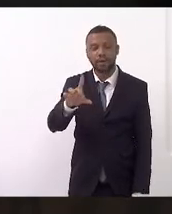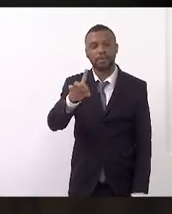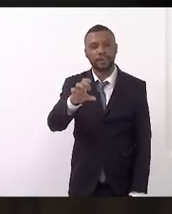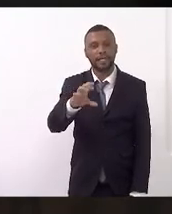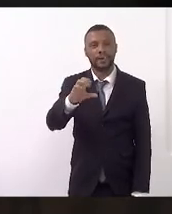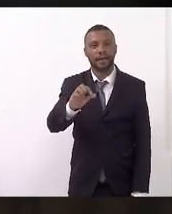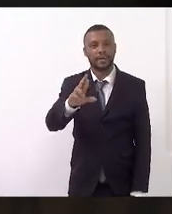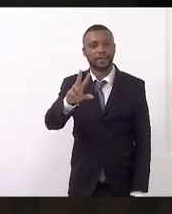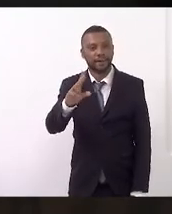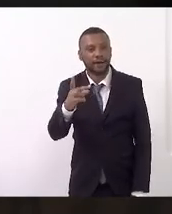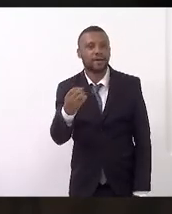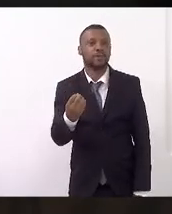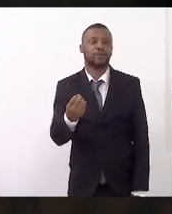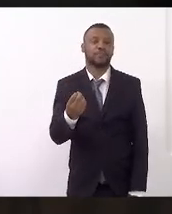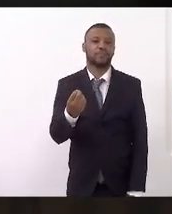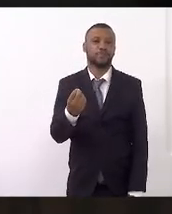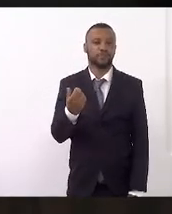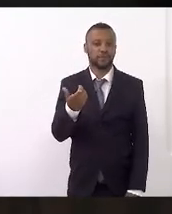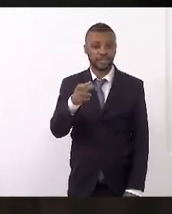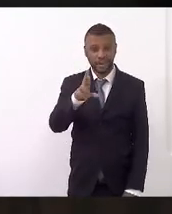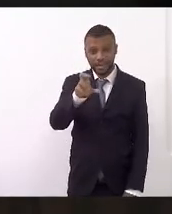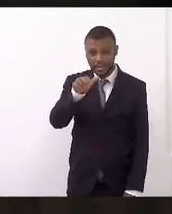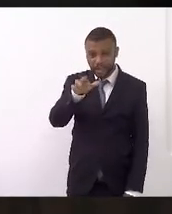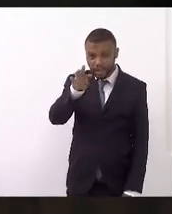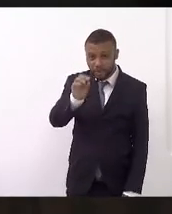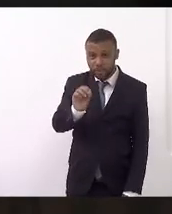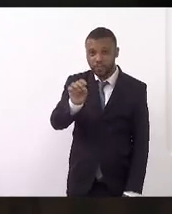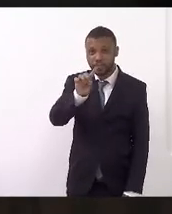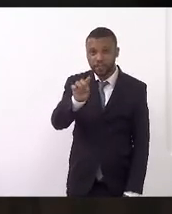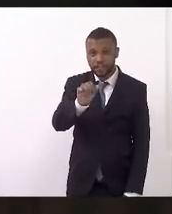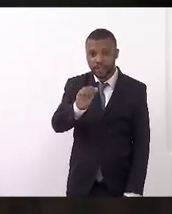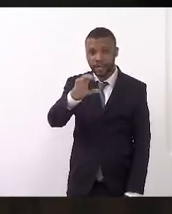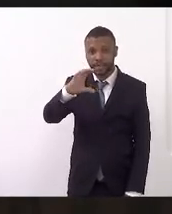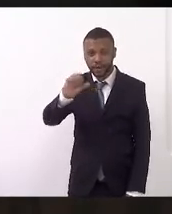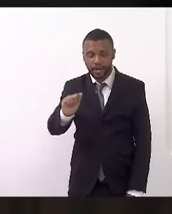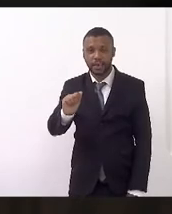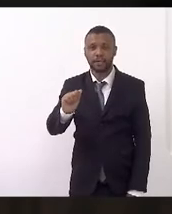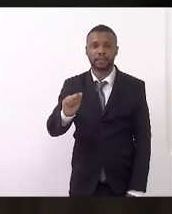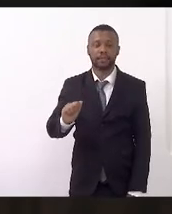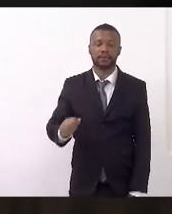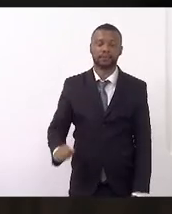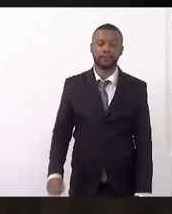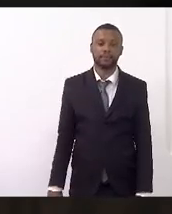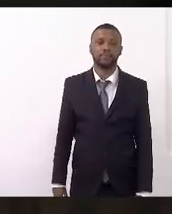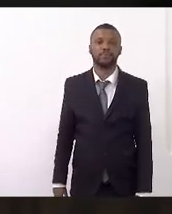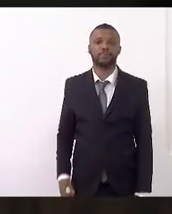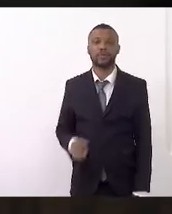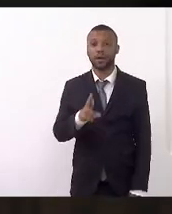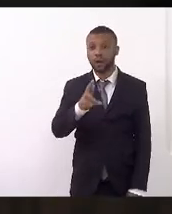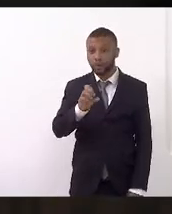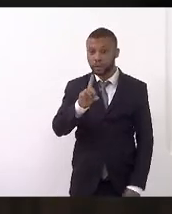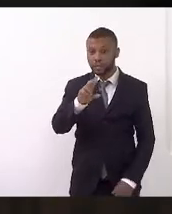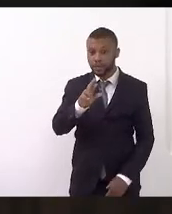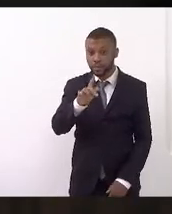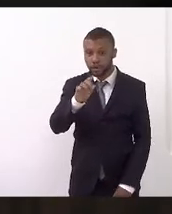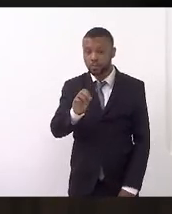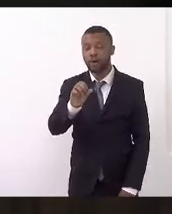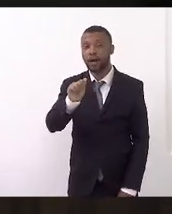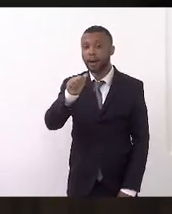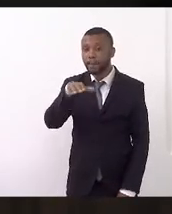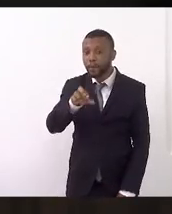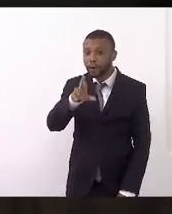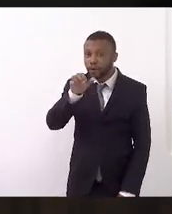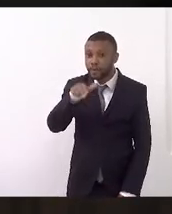Carvalho, Renato Zaca, Renato Zaca, Rodrigo Amorim,